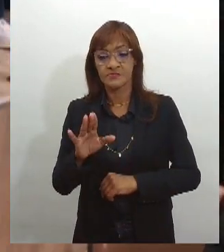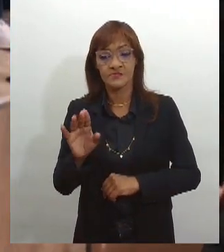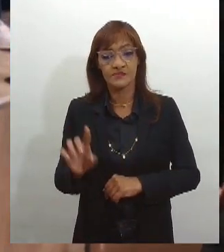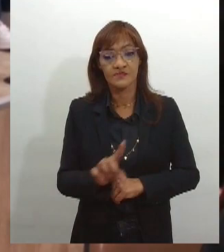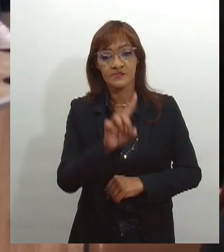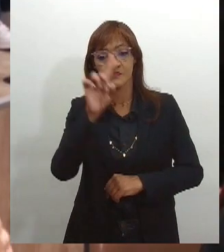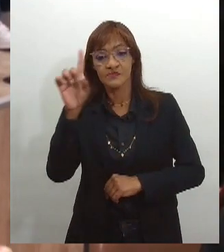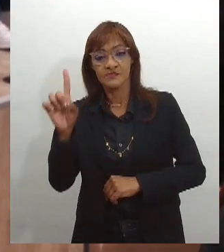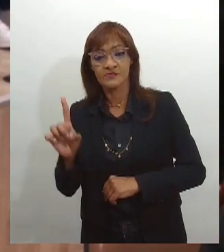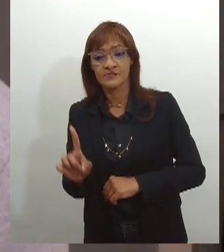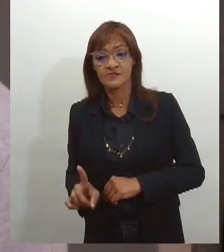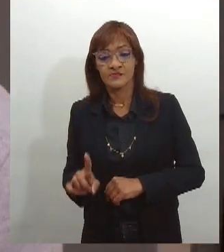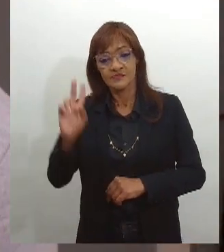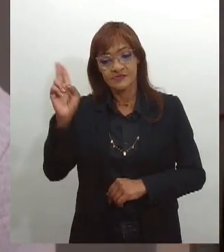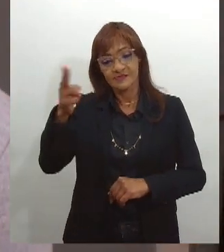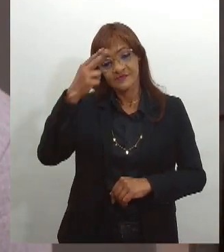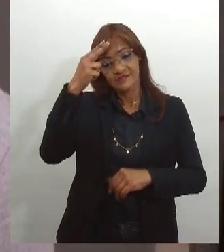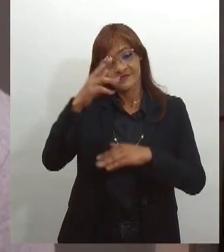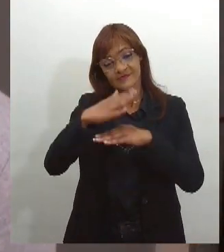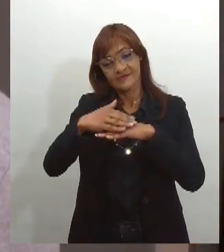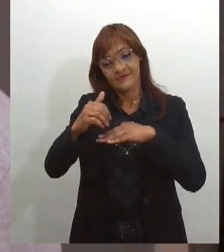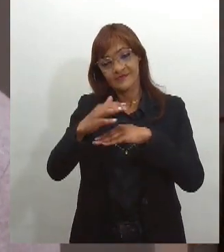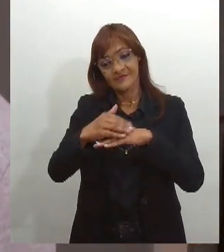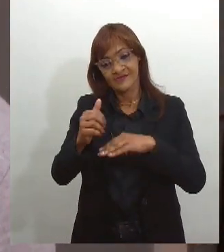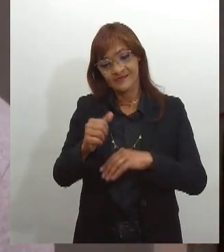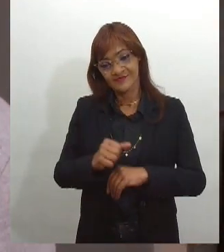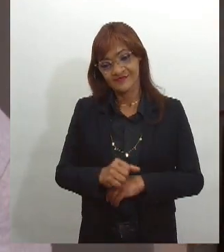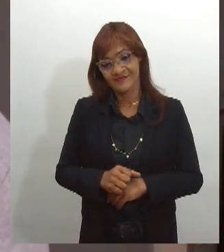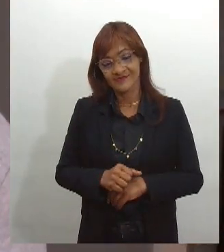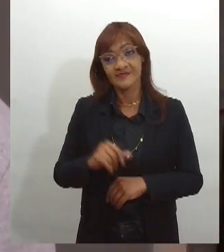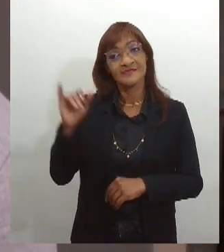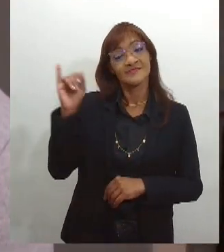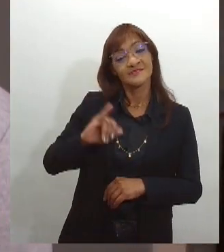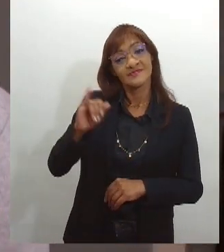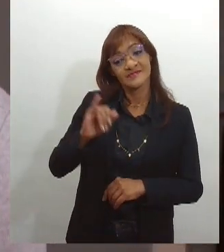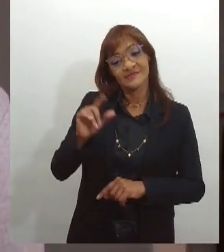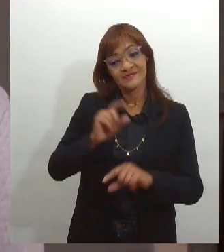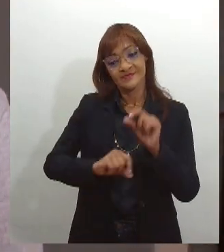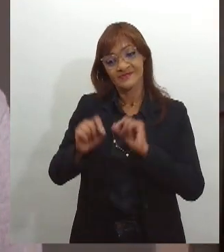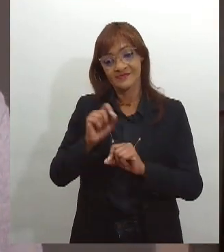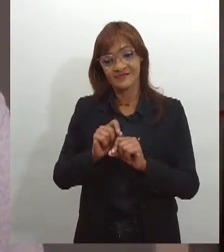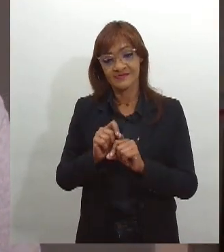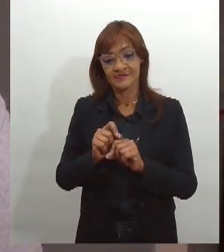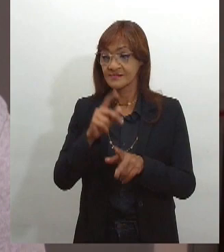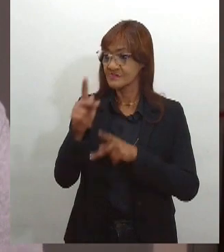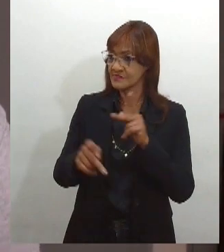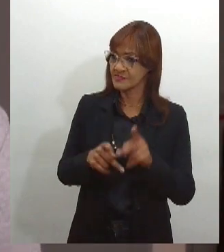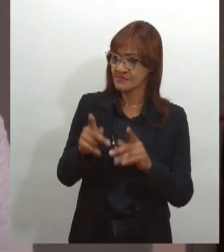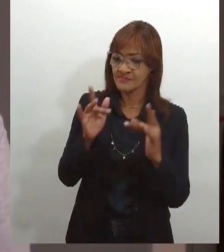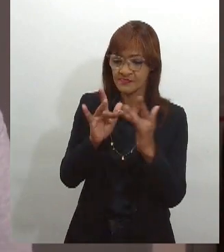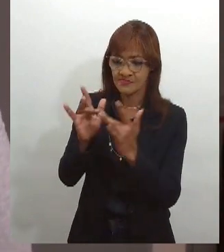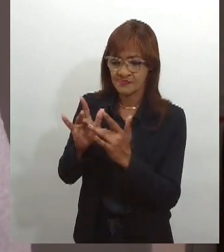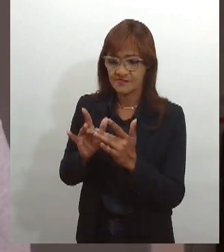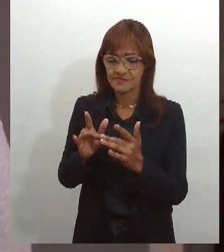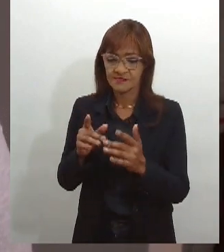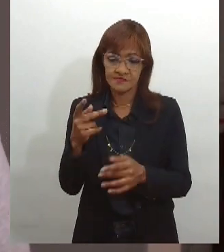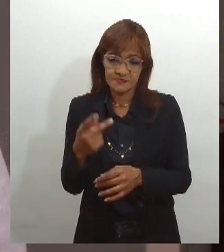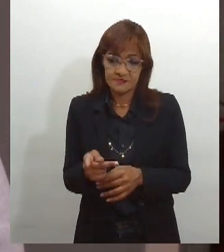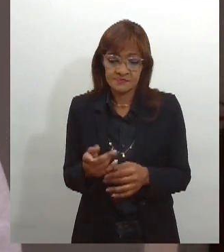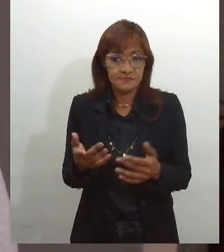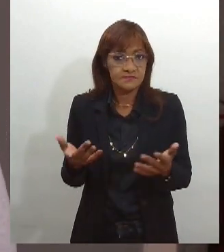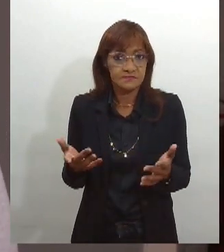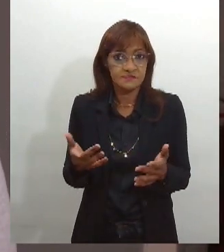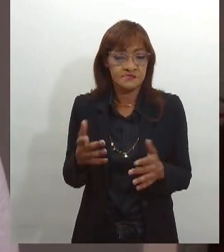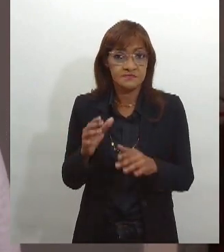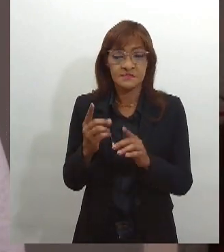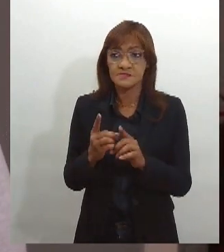com carinho na memória. Eu achei interessante por aproximar a população da casa, que a gente acha que é tão distante, mas acaba